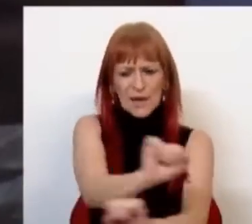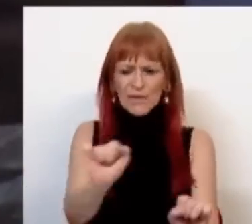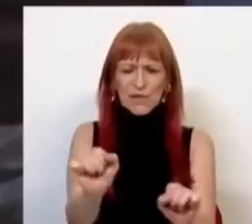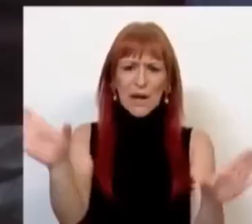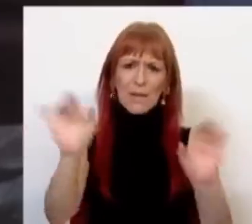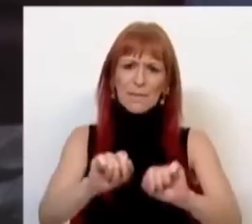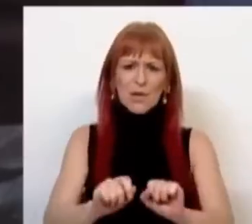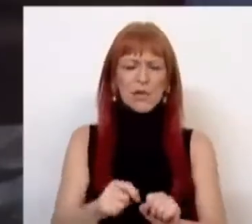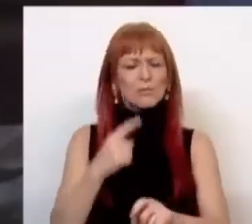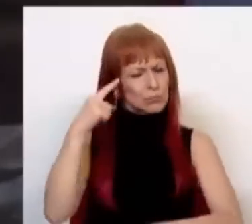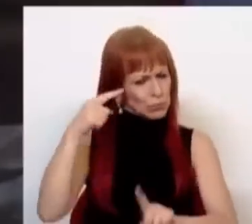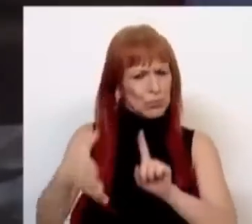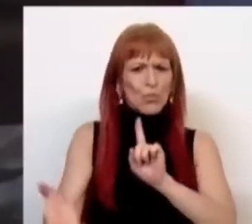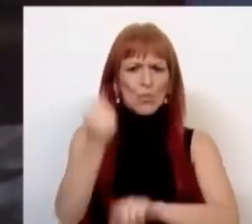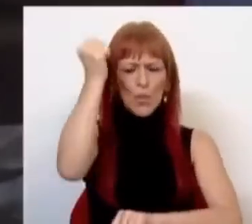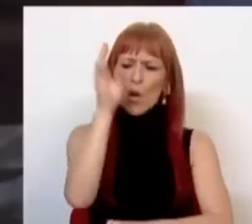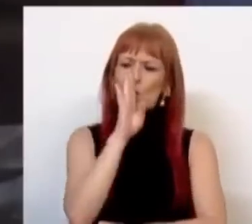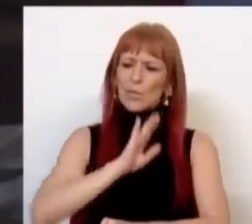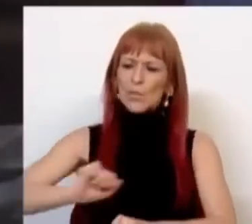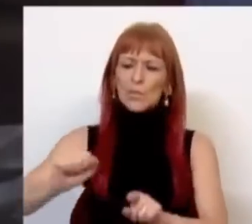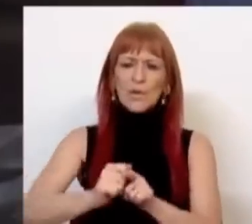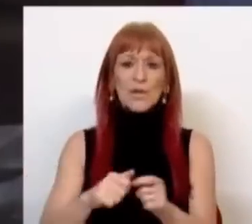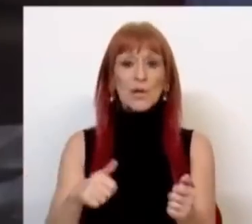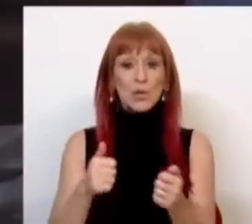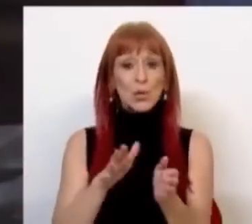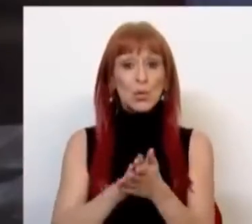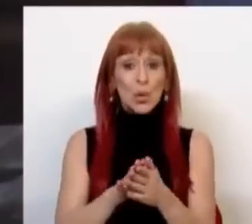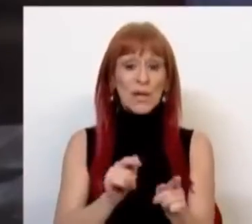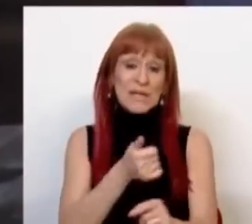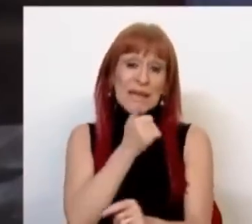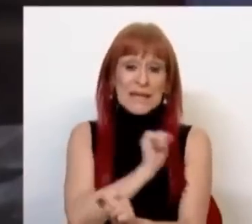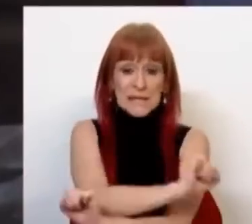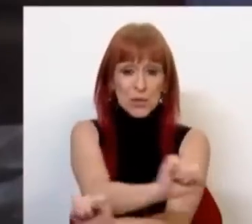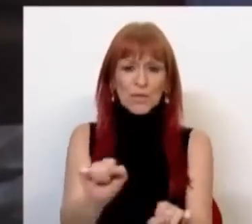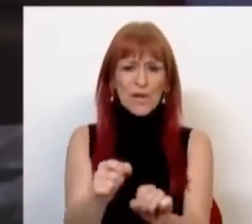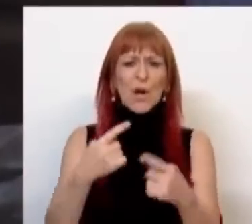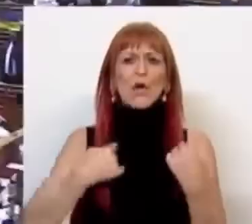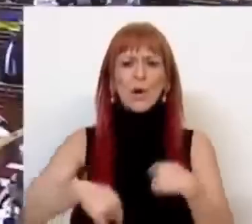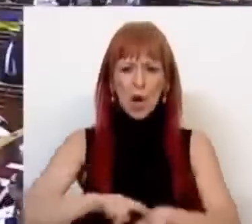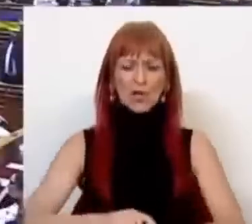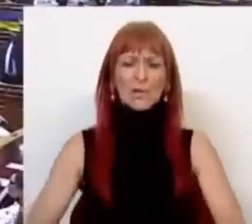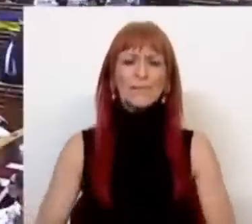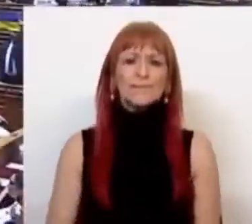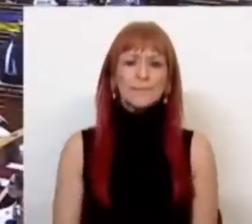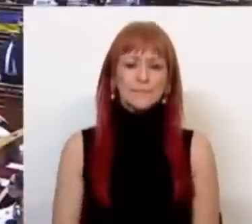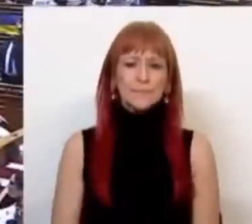e mais eficaz na implementação de suas decisões. Estamos